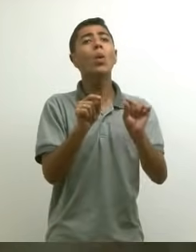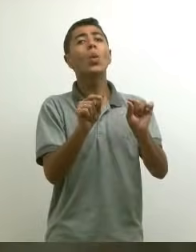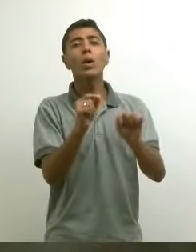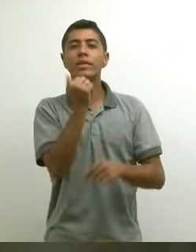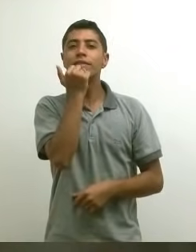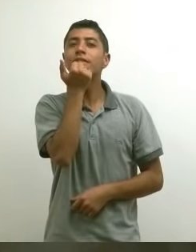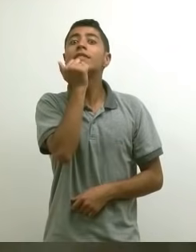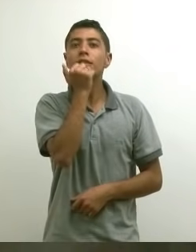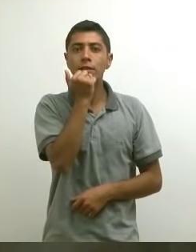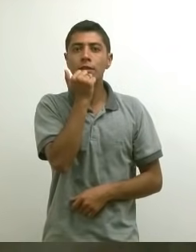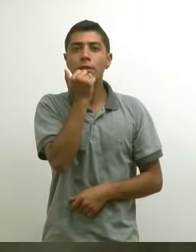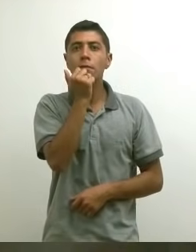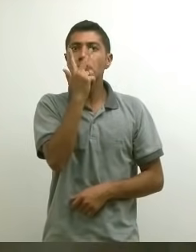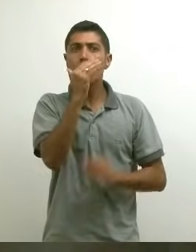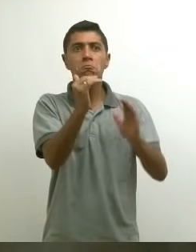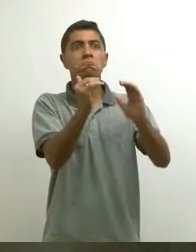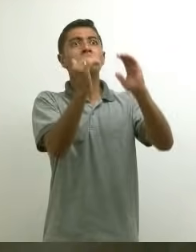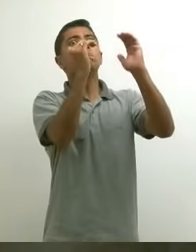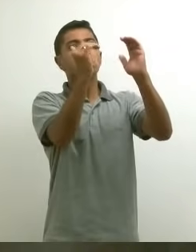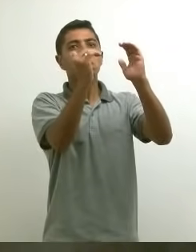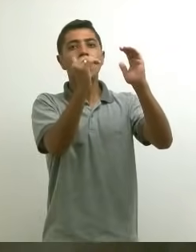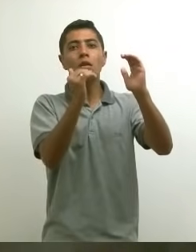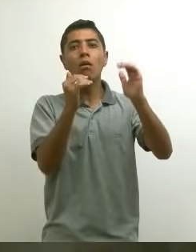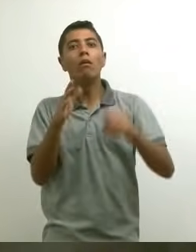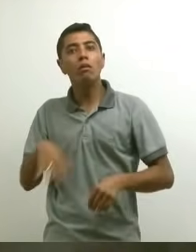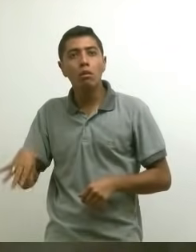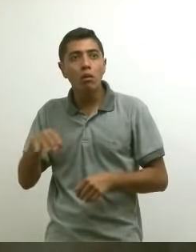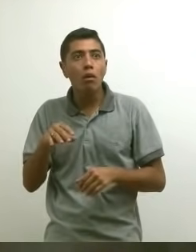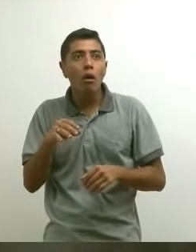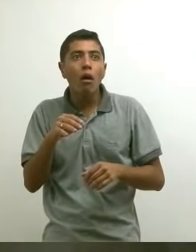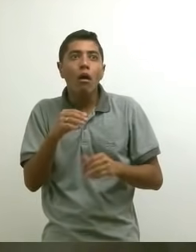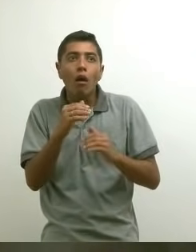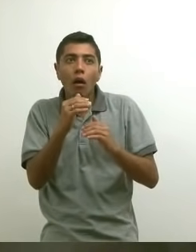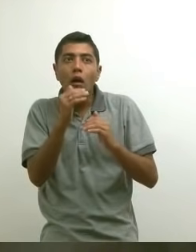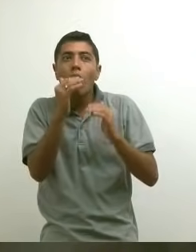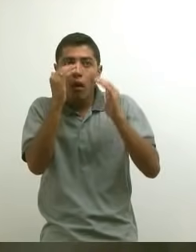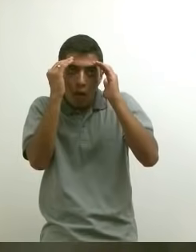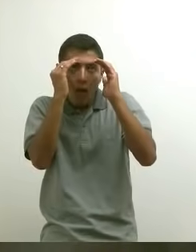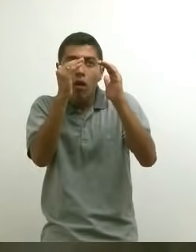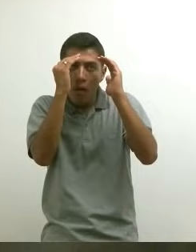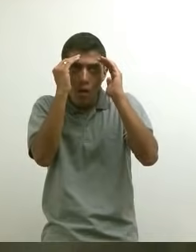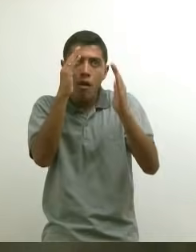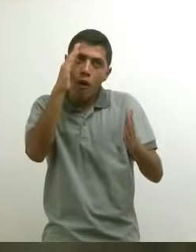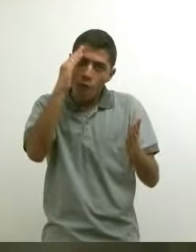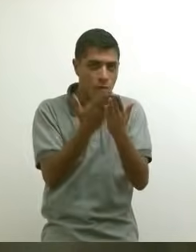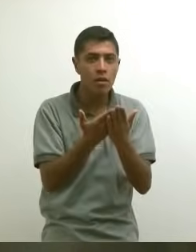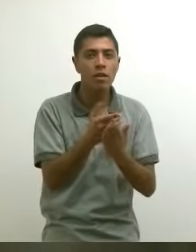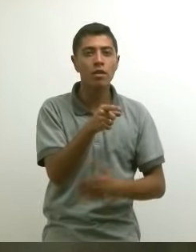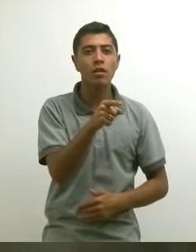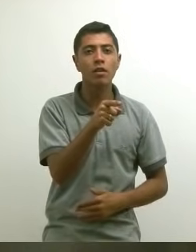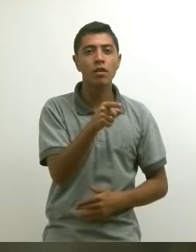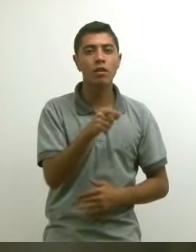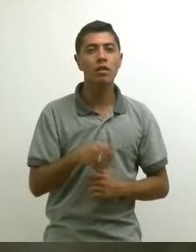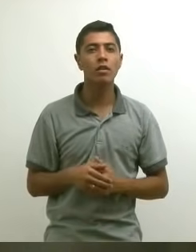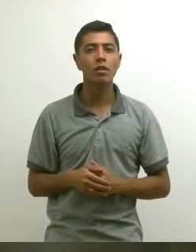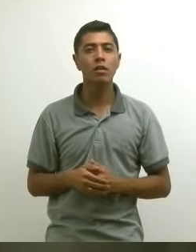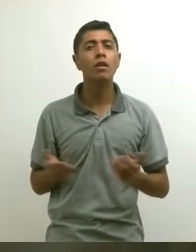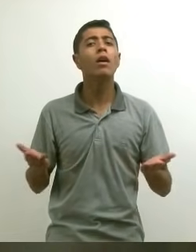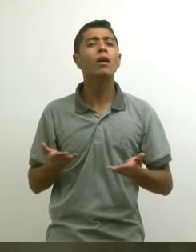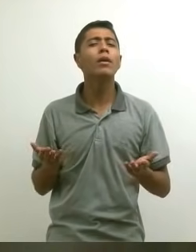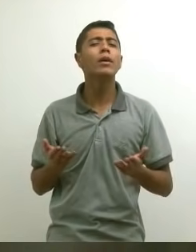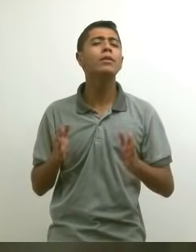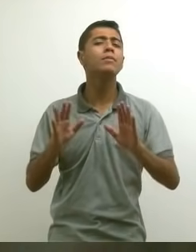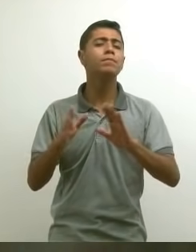pedagógico estilo de vida o brincar eo brincar ele se tornou na vida adulta uma coisa